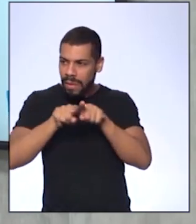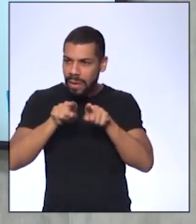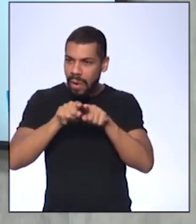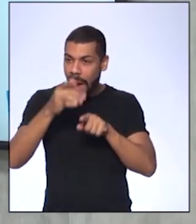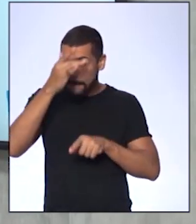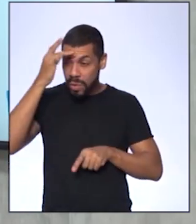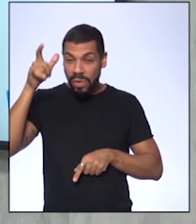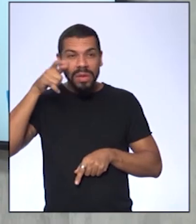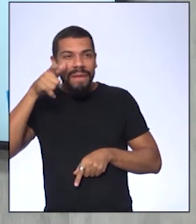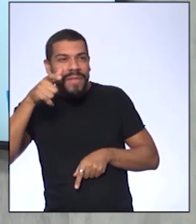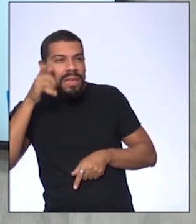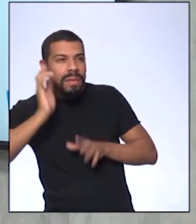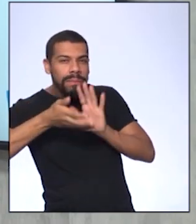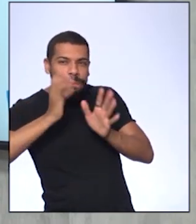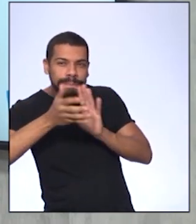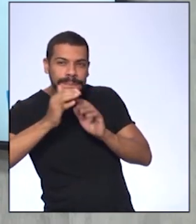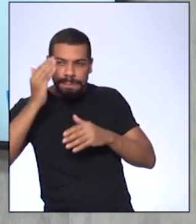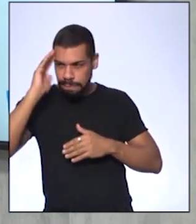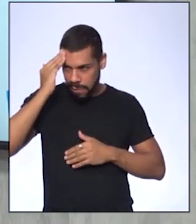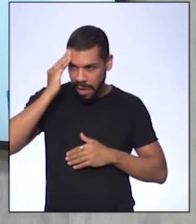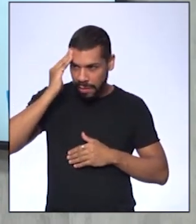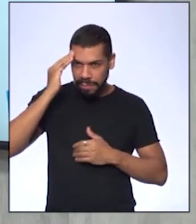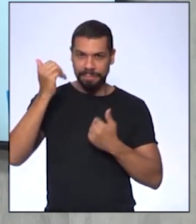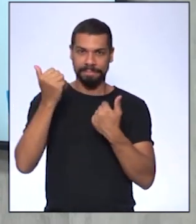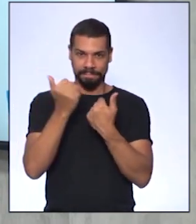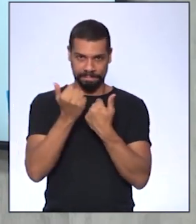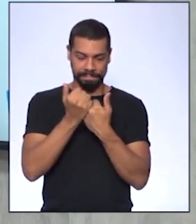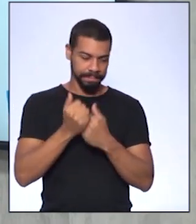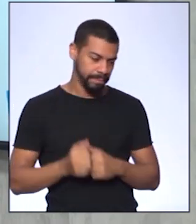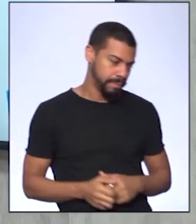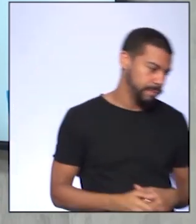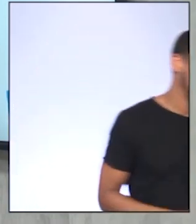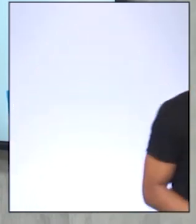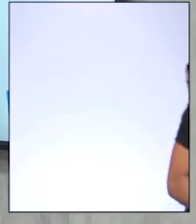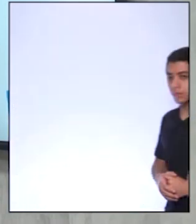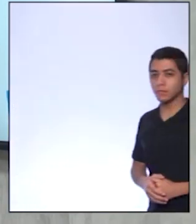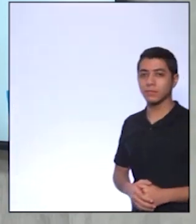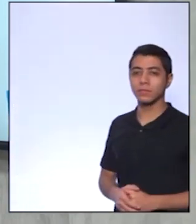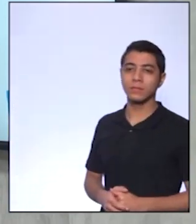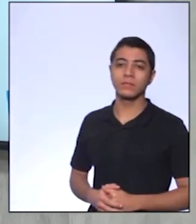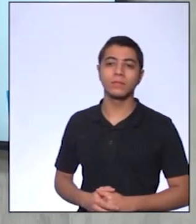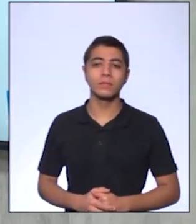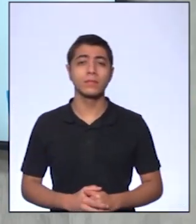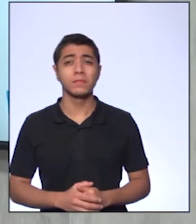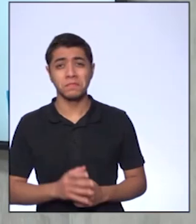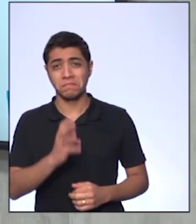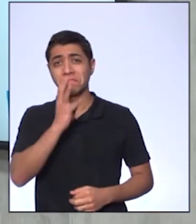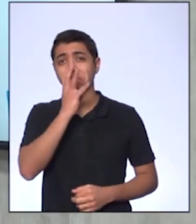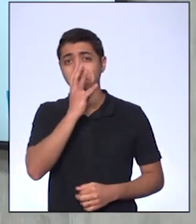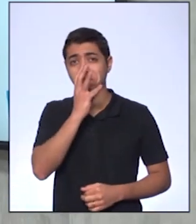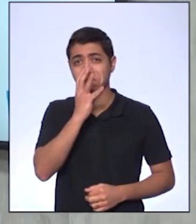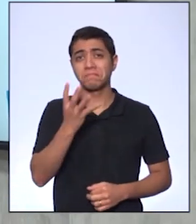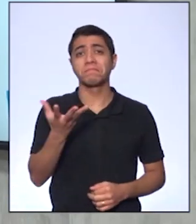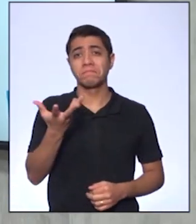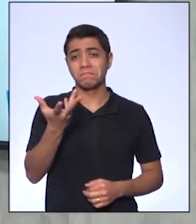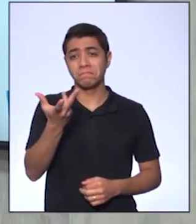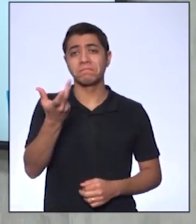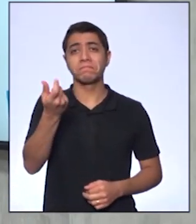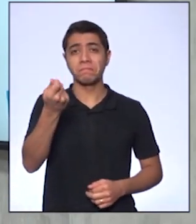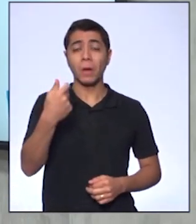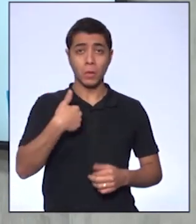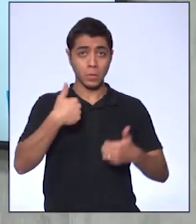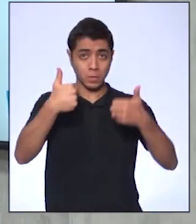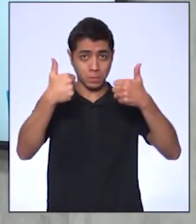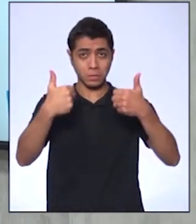O receptor dessa mensagem. E isso é fascinante. Quando eu digo isso, que linguagem é essa que eu estou usando? É